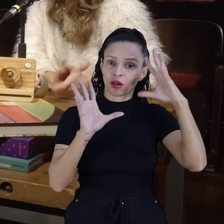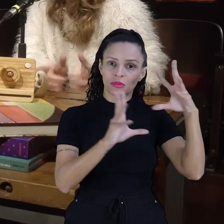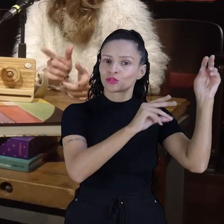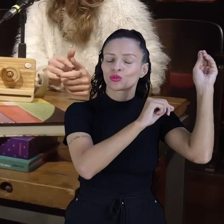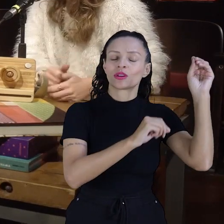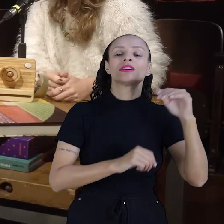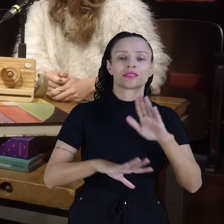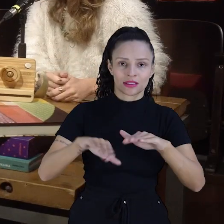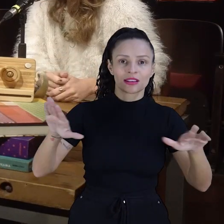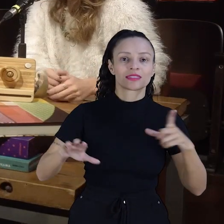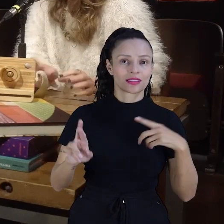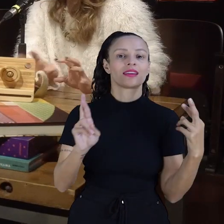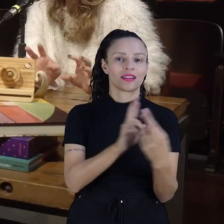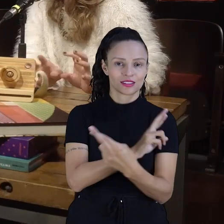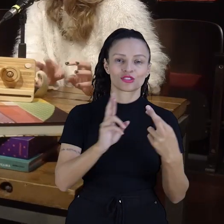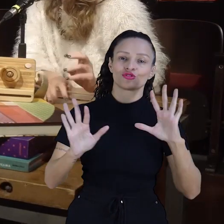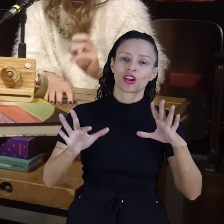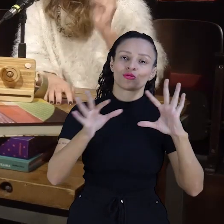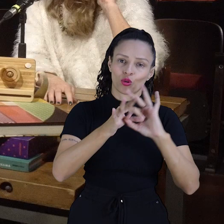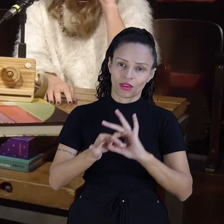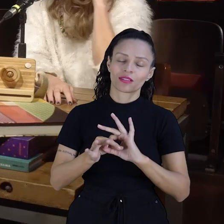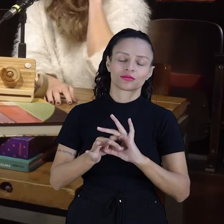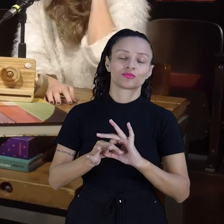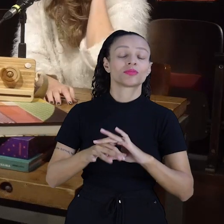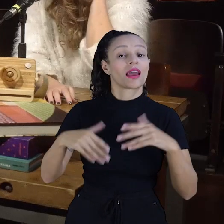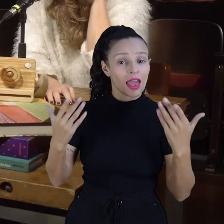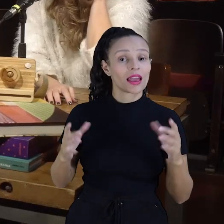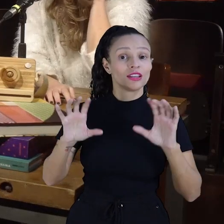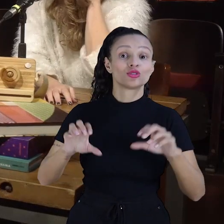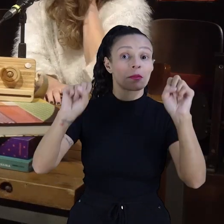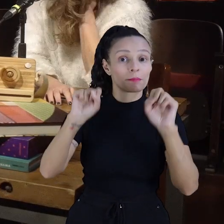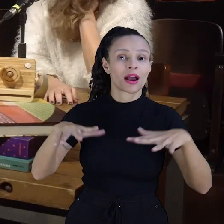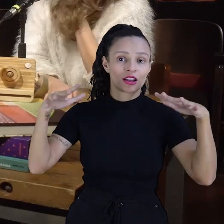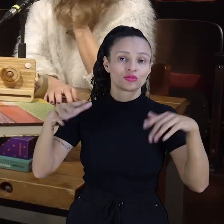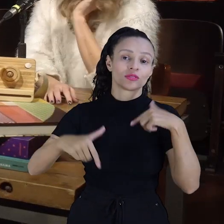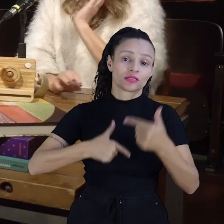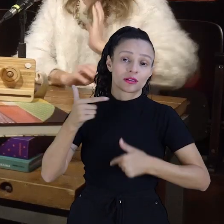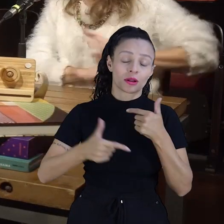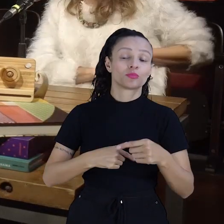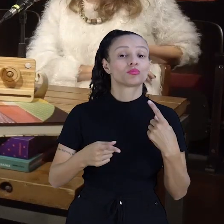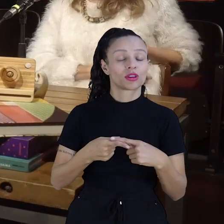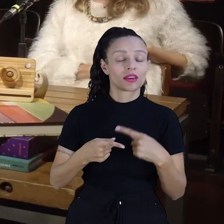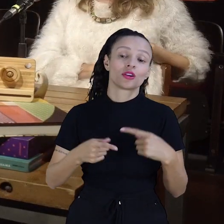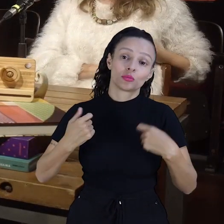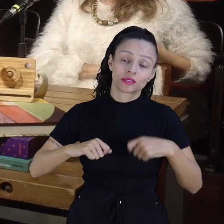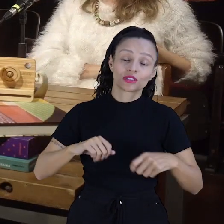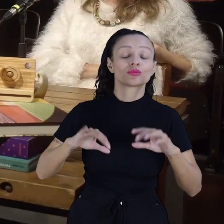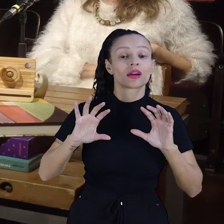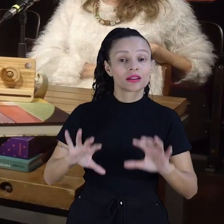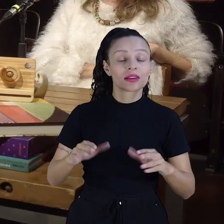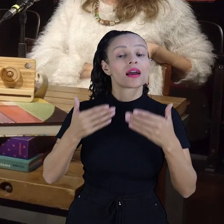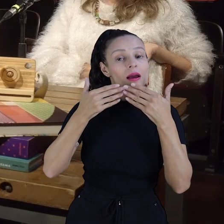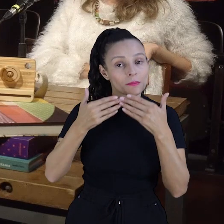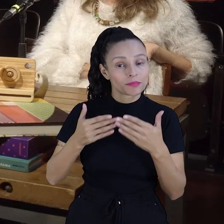As crianças trazem as relações. Sim. Elas já conectam. E é isso que é tão mágico nesse trabalho, porque eu tenho que estar